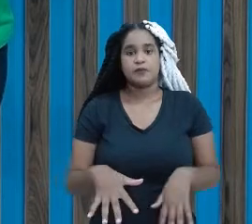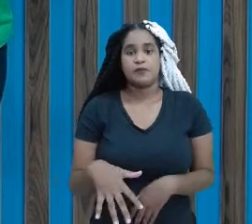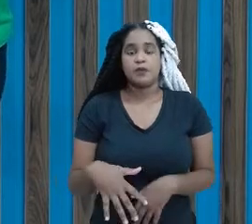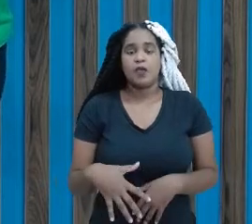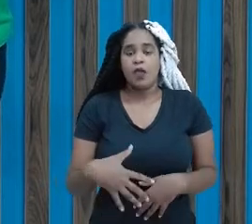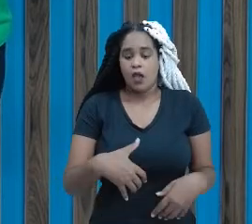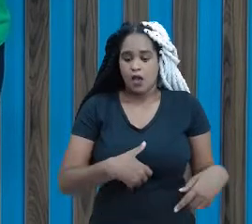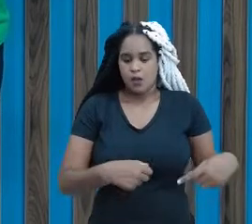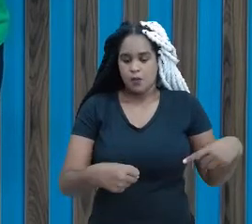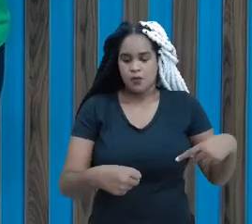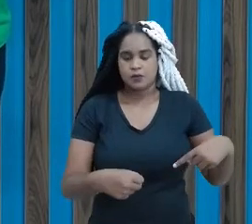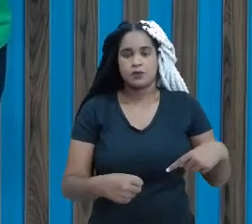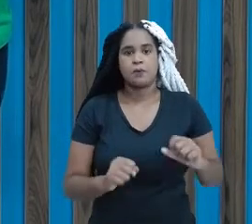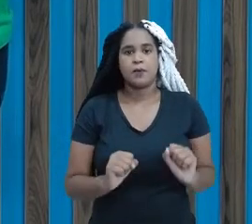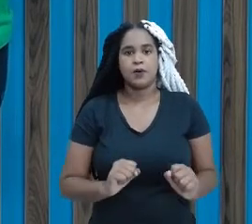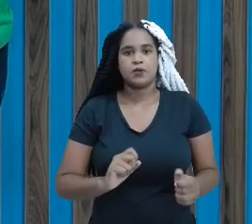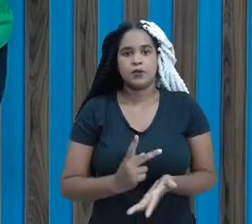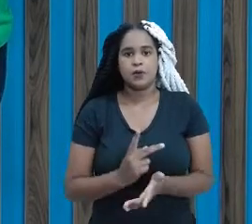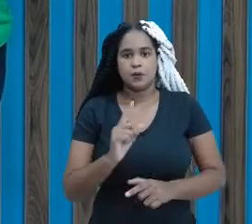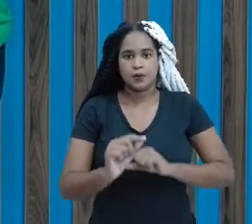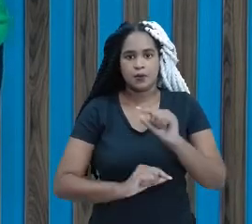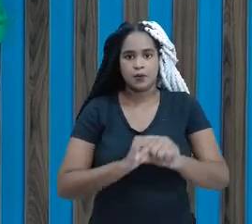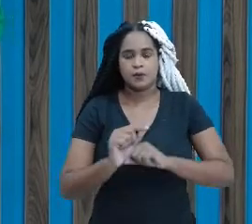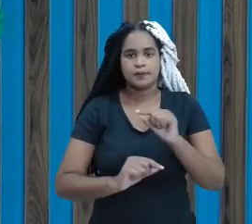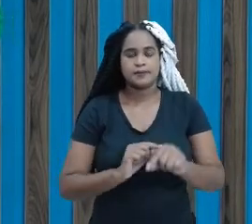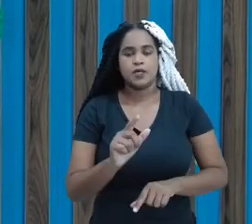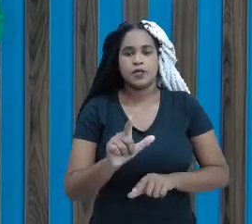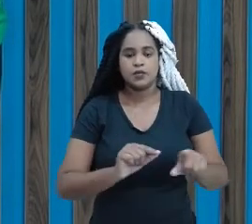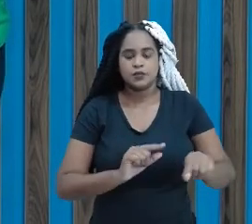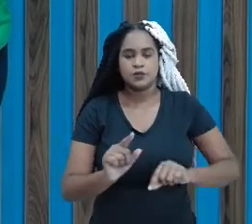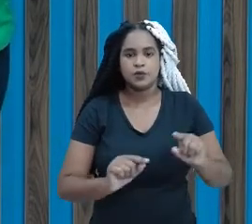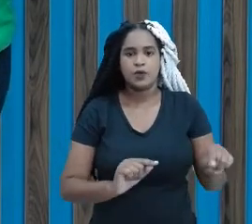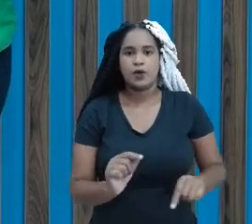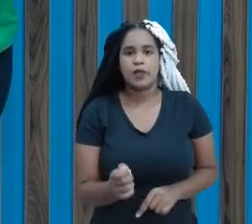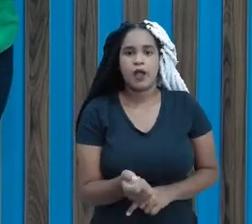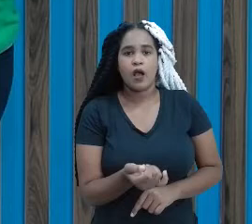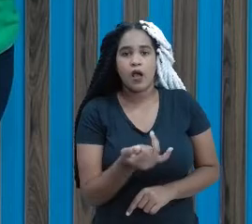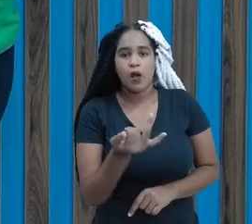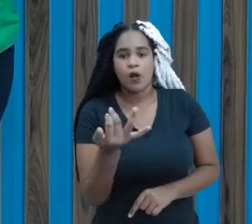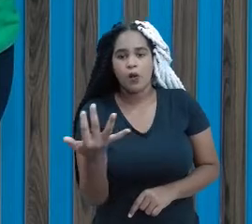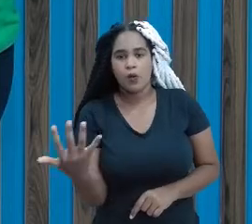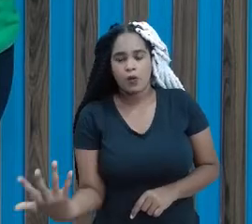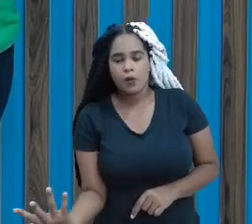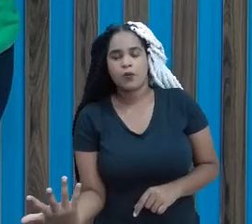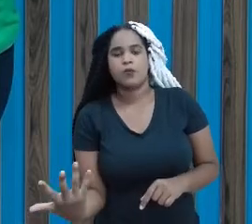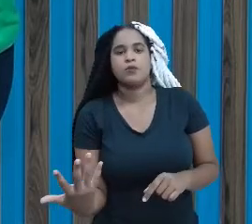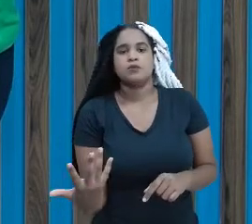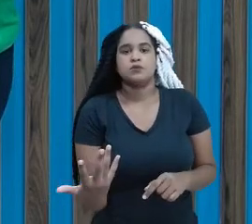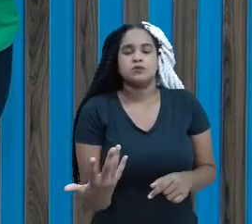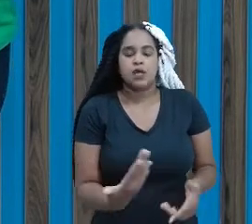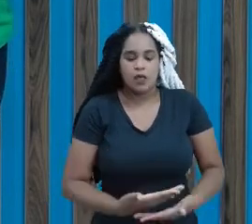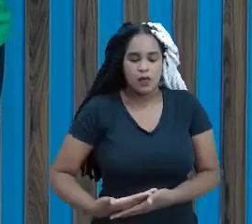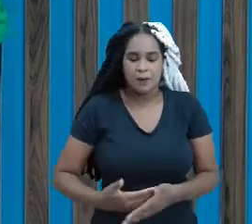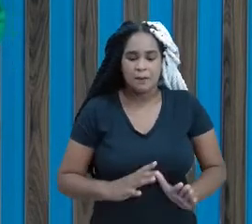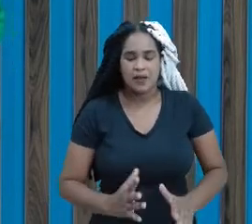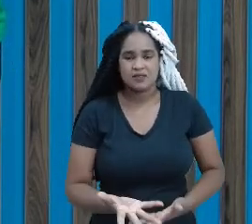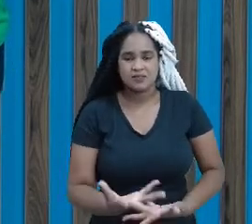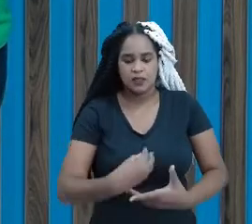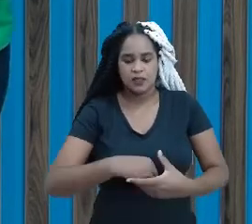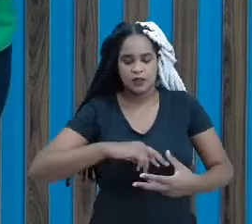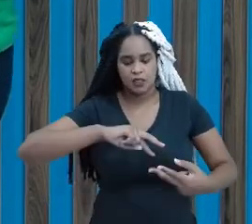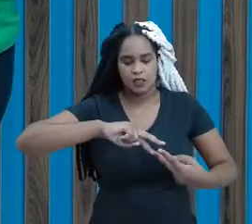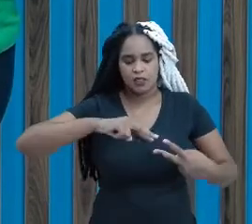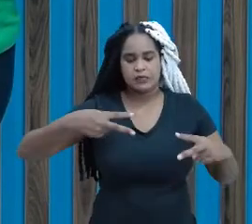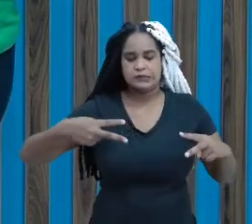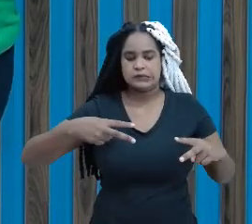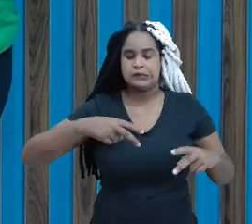estar selecionando algumas gestações que tivessem bebês, né, com